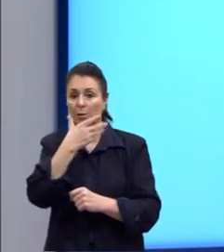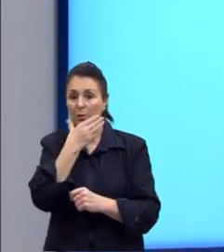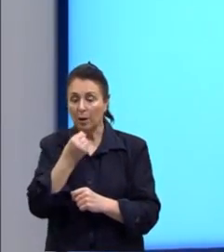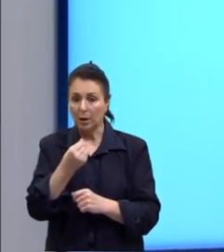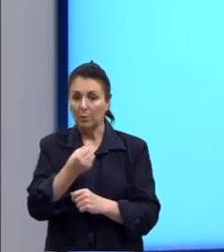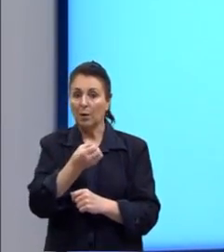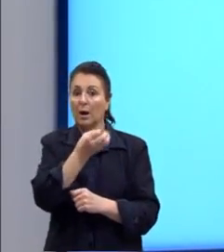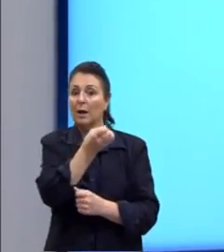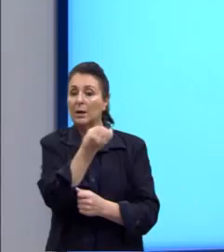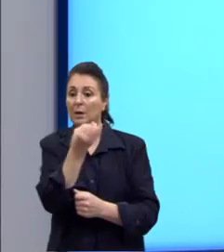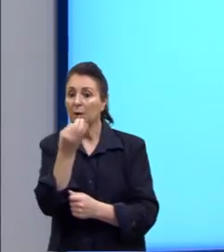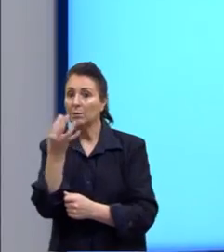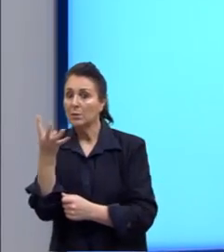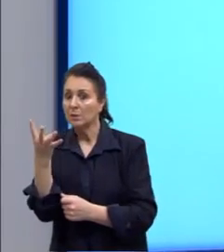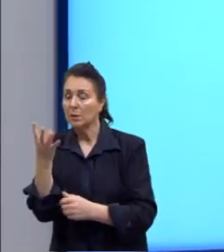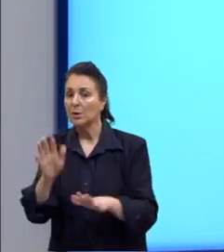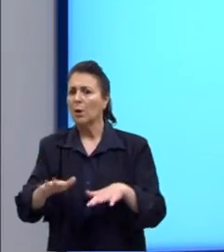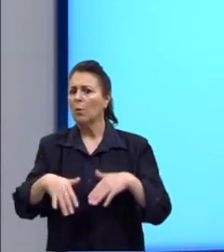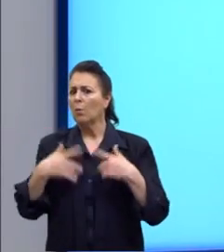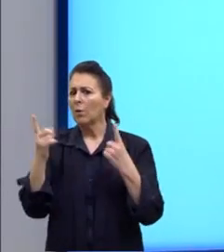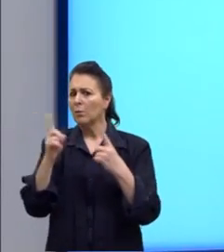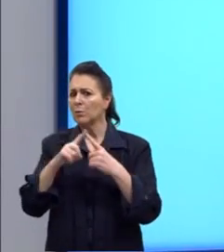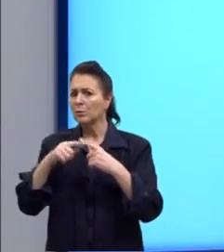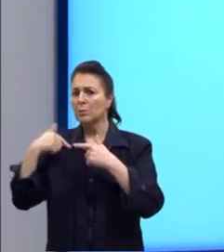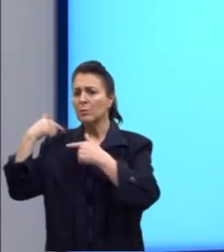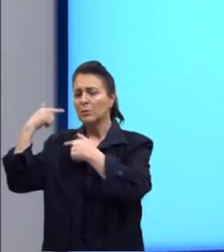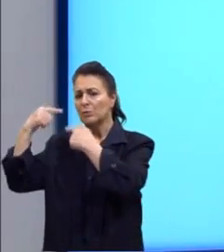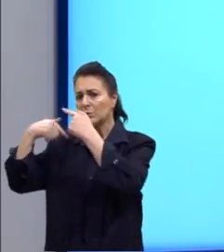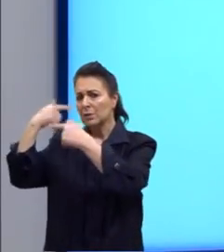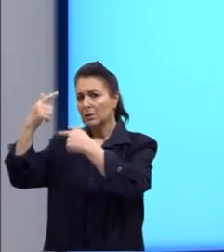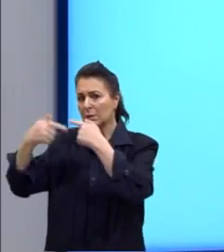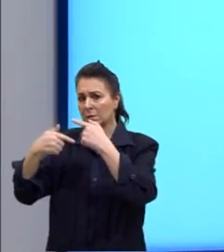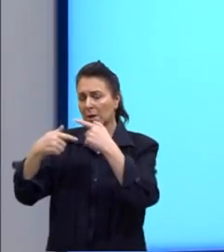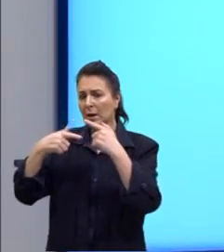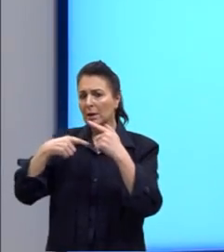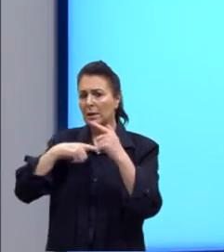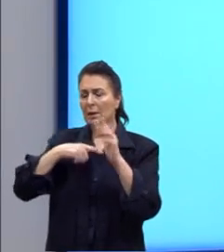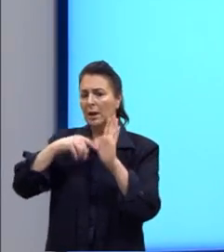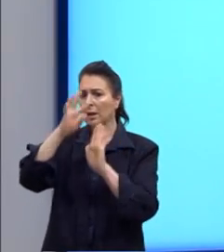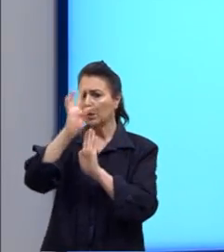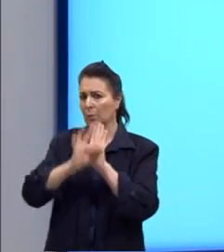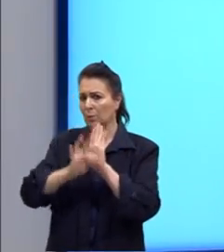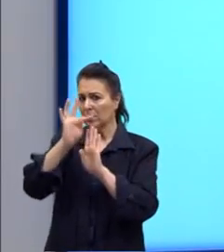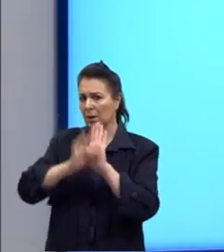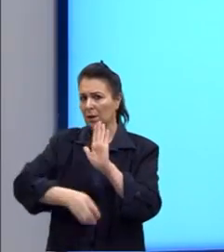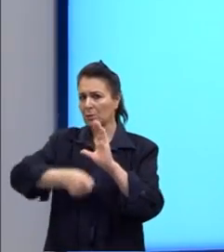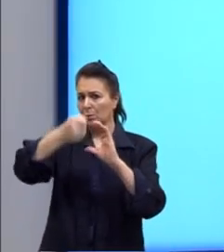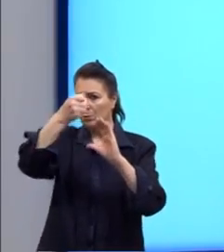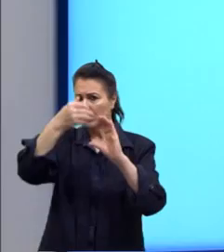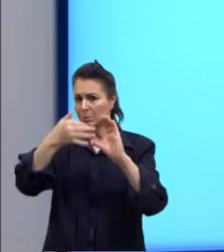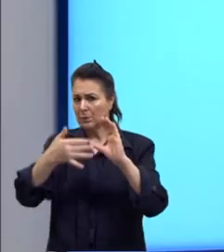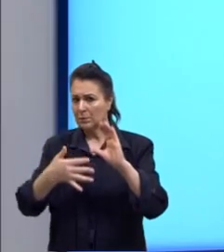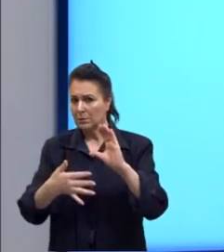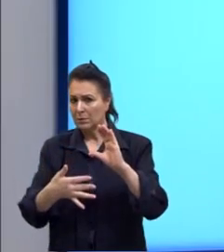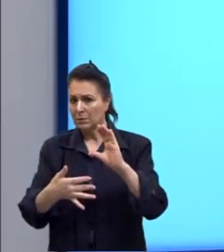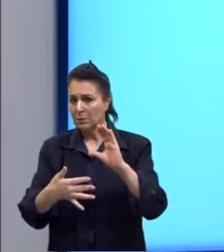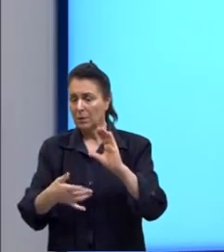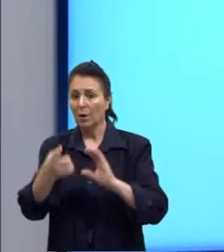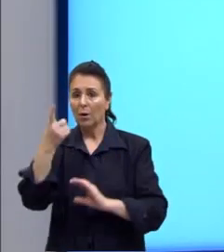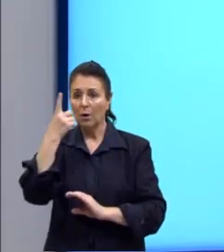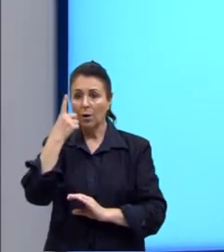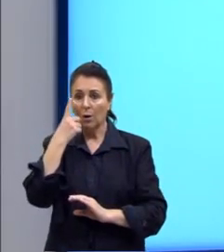afetados Qual é o tipo de herança da doença descrita no texto Então olhem as opções